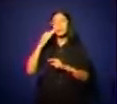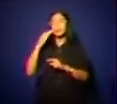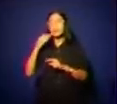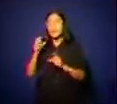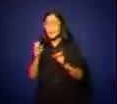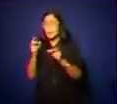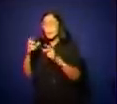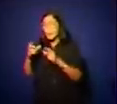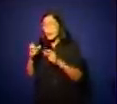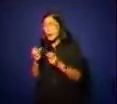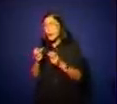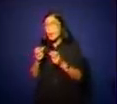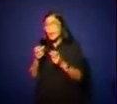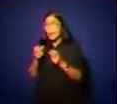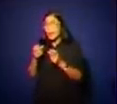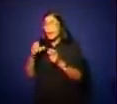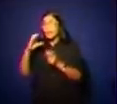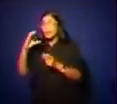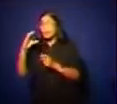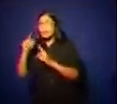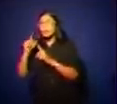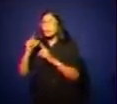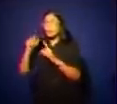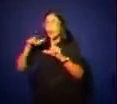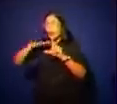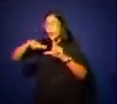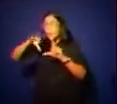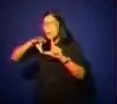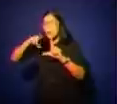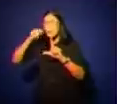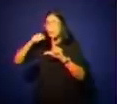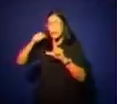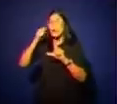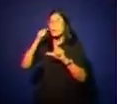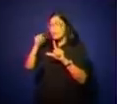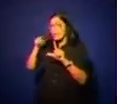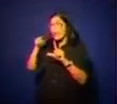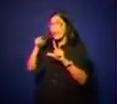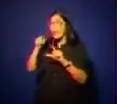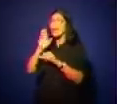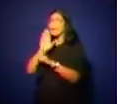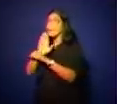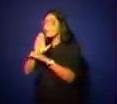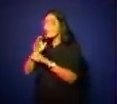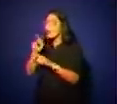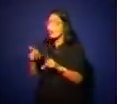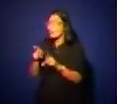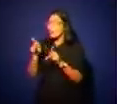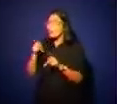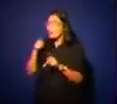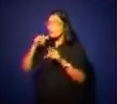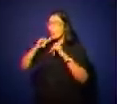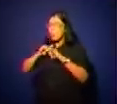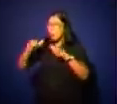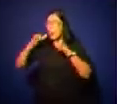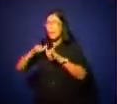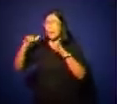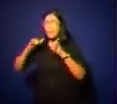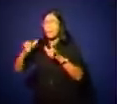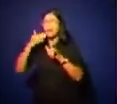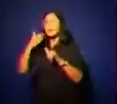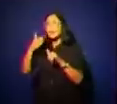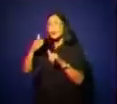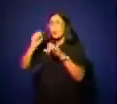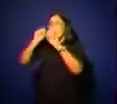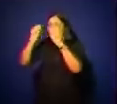muito o advento das plataformas popularizou a captação quando você populariza a captação você tem vários efeitos colaterais